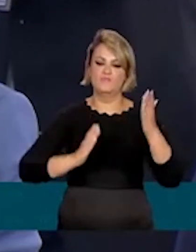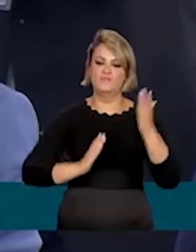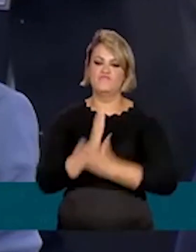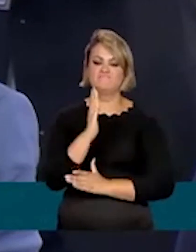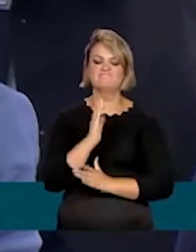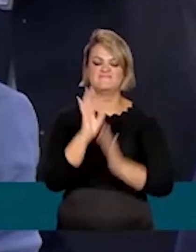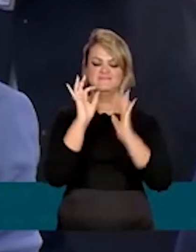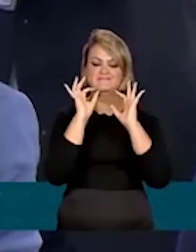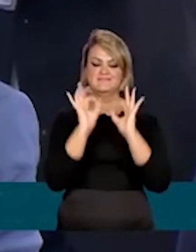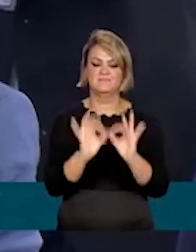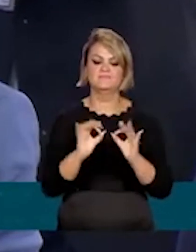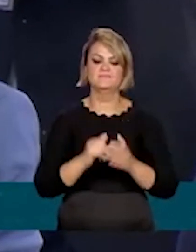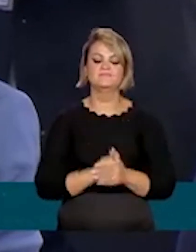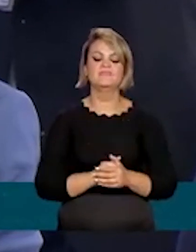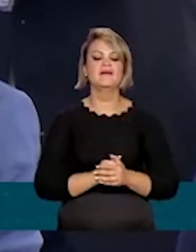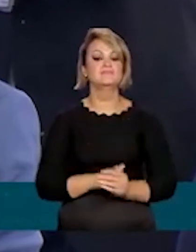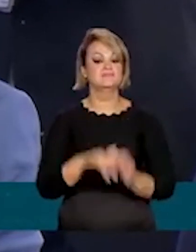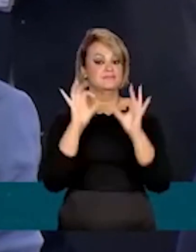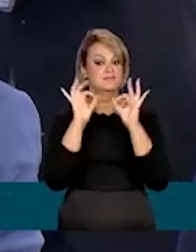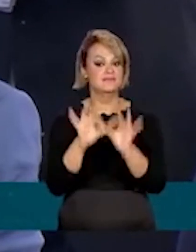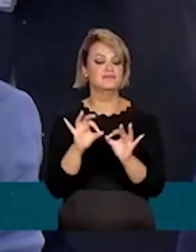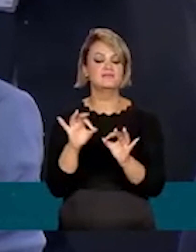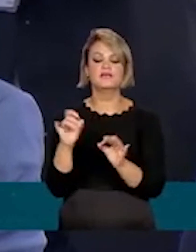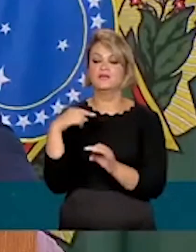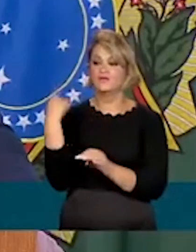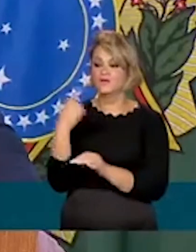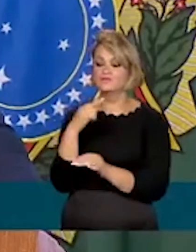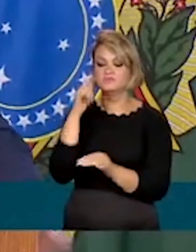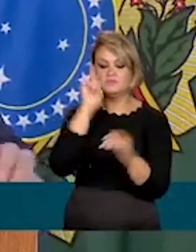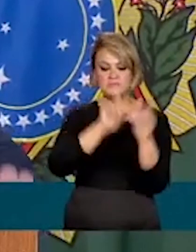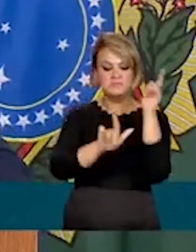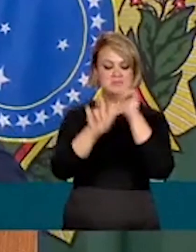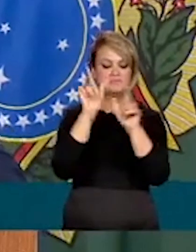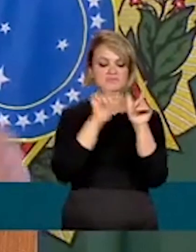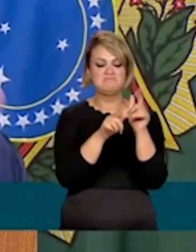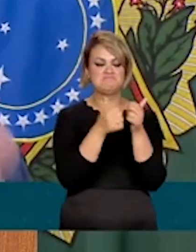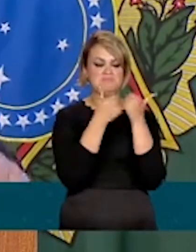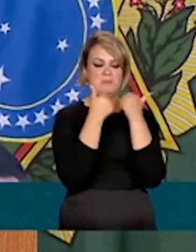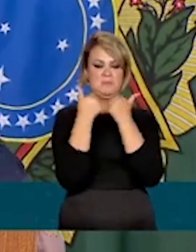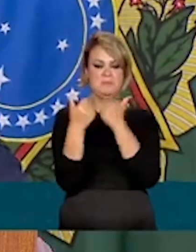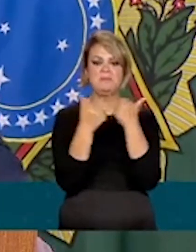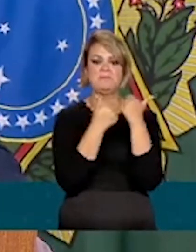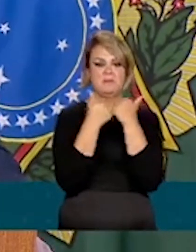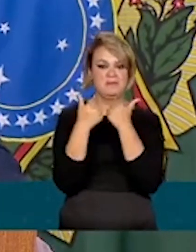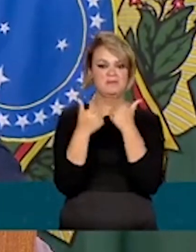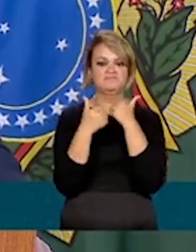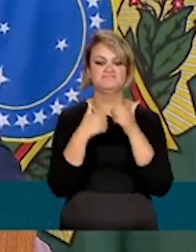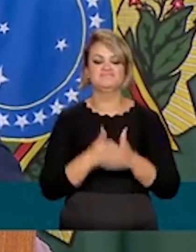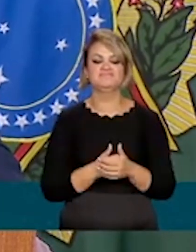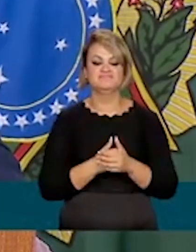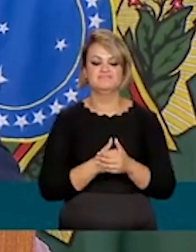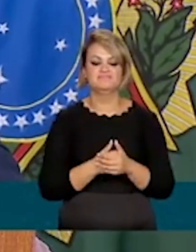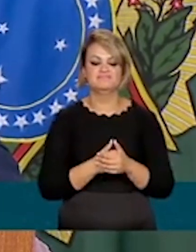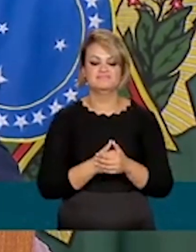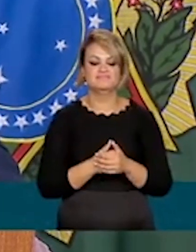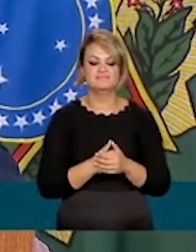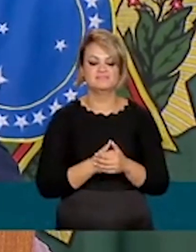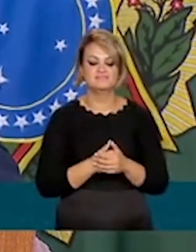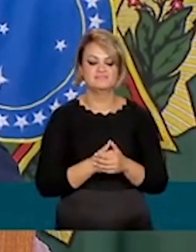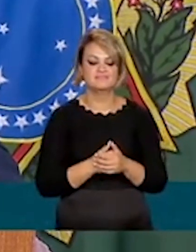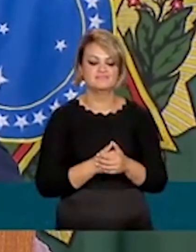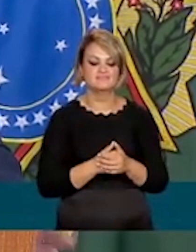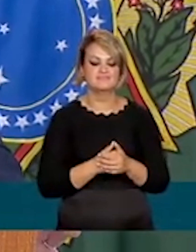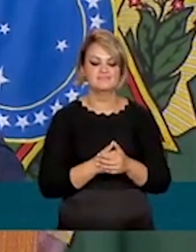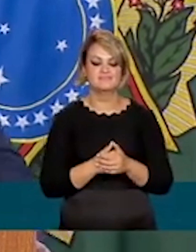aprovado. E tenho certeza que a gente vai colher os frutos que foram plantados na nossa